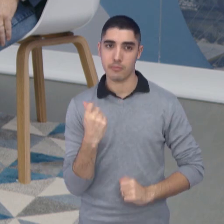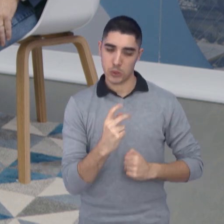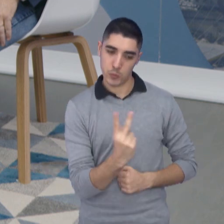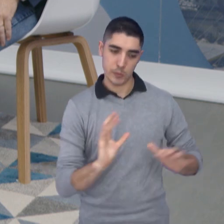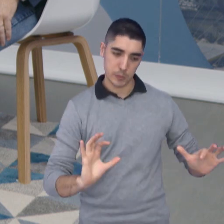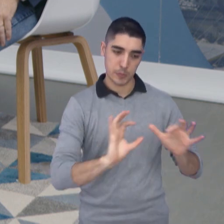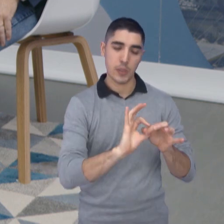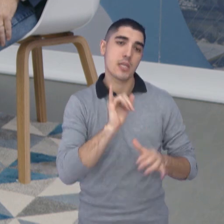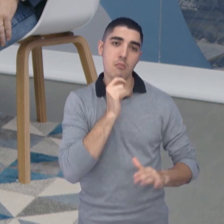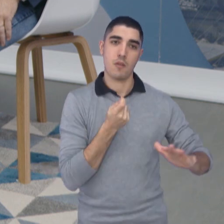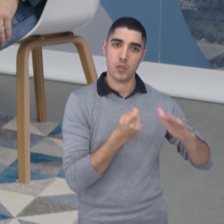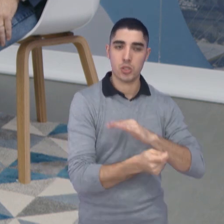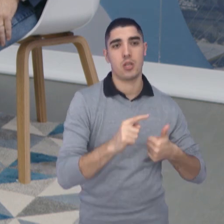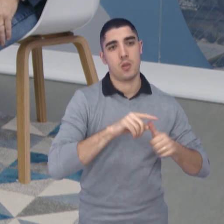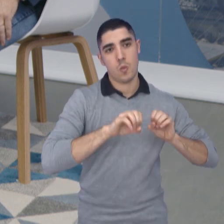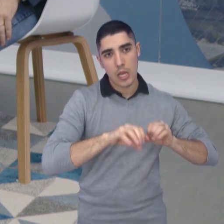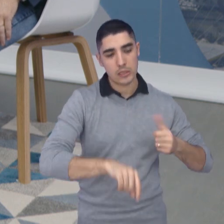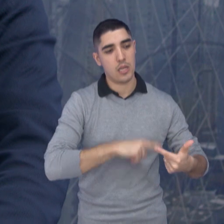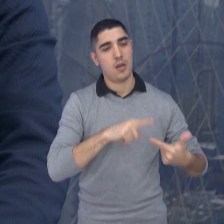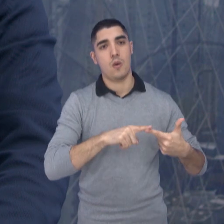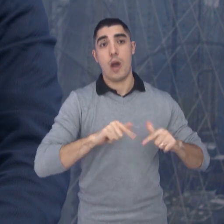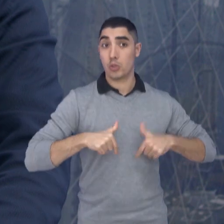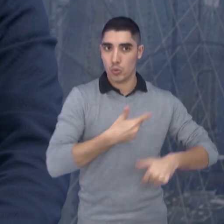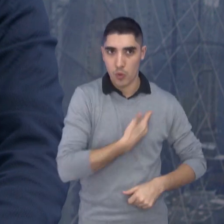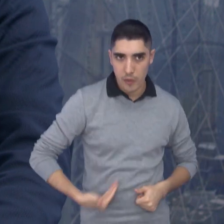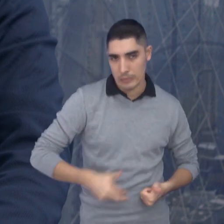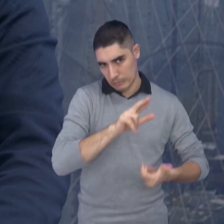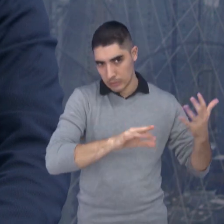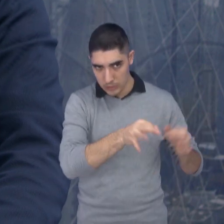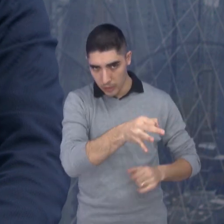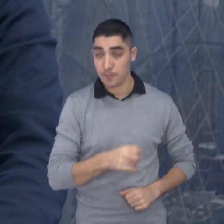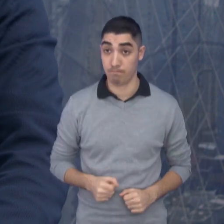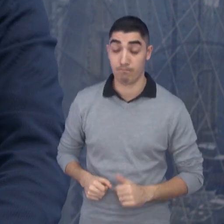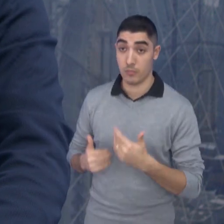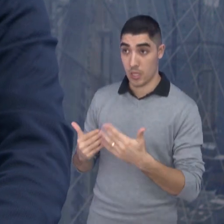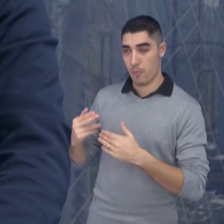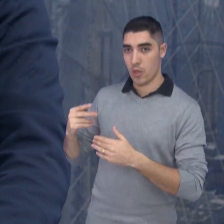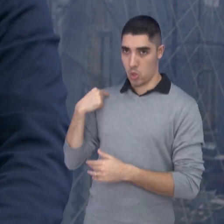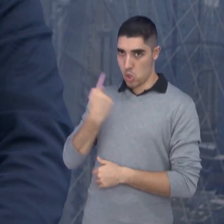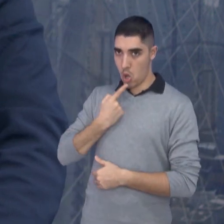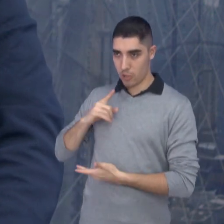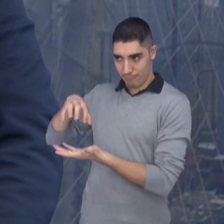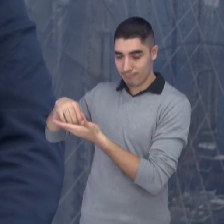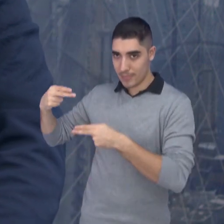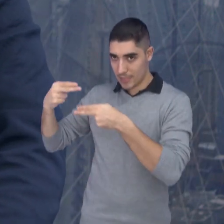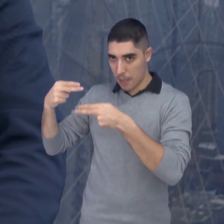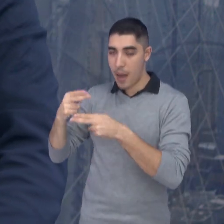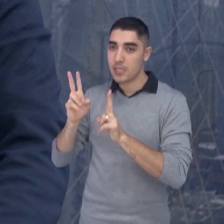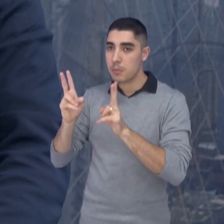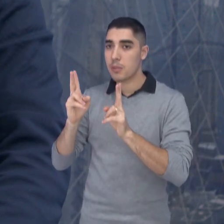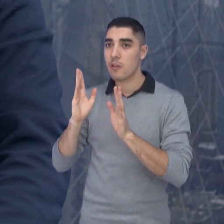políticas públicas. Sim, o SEBRAE entende que o setor público, a gente fala em